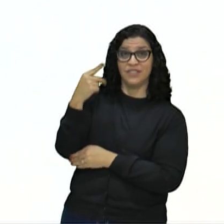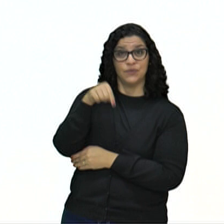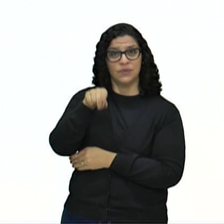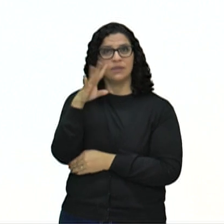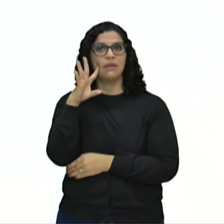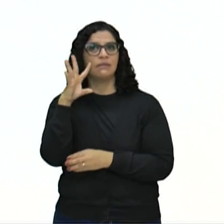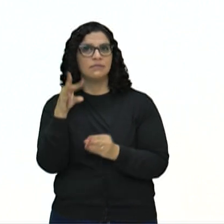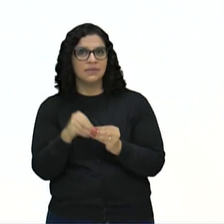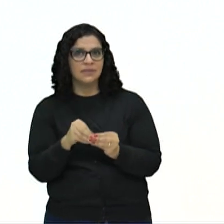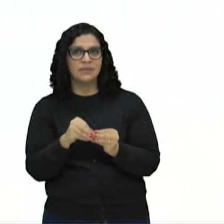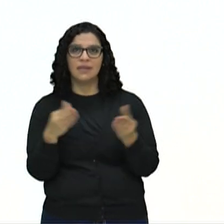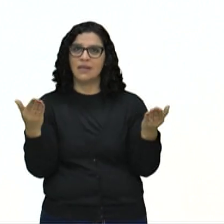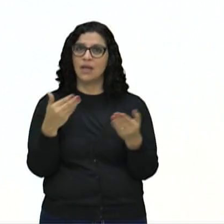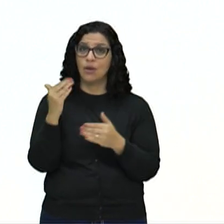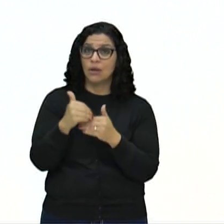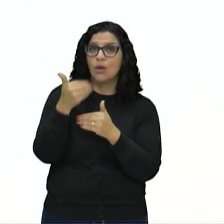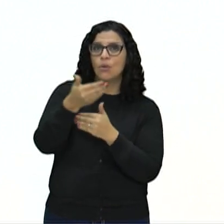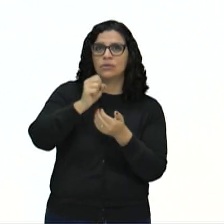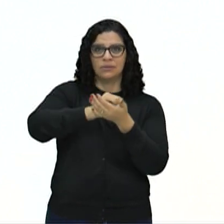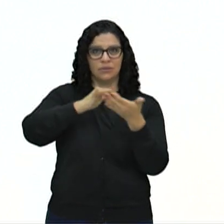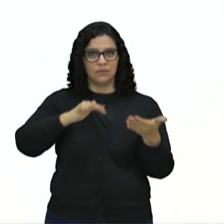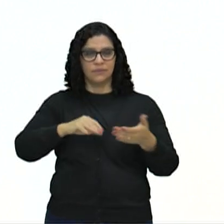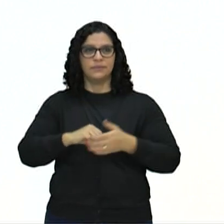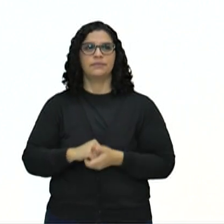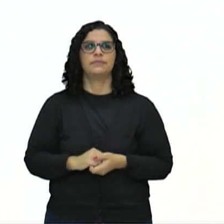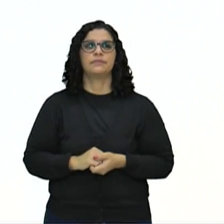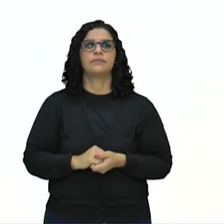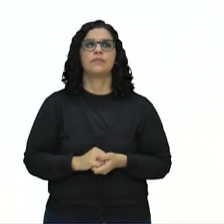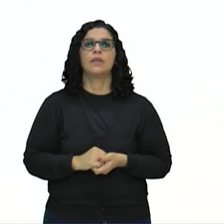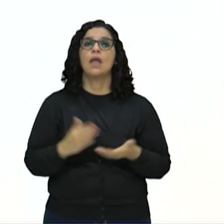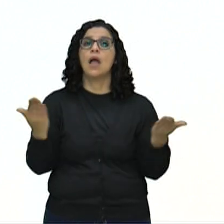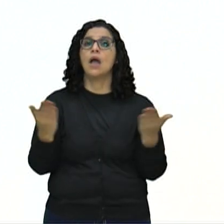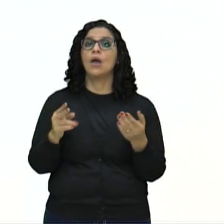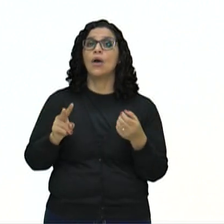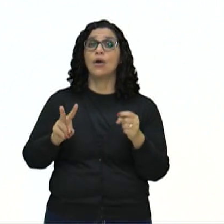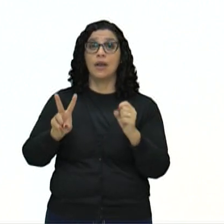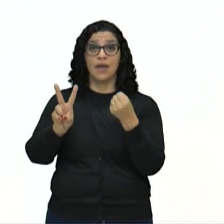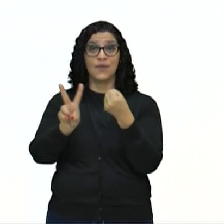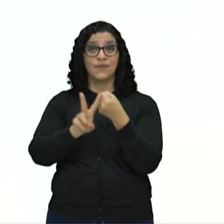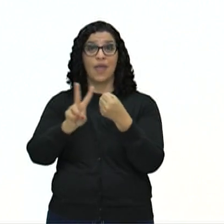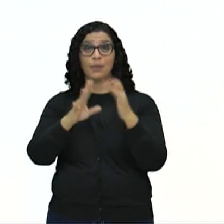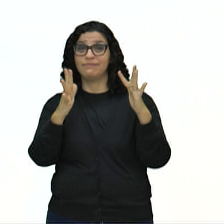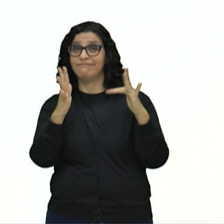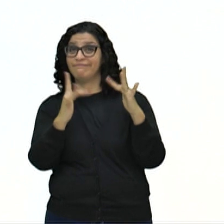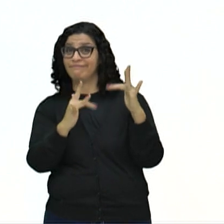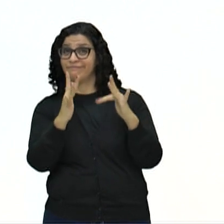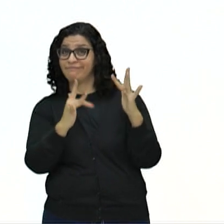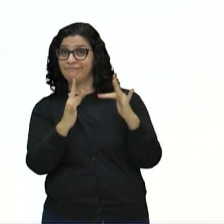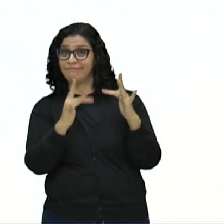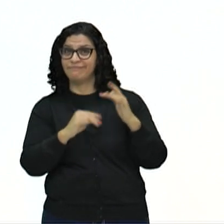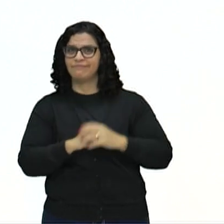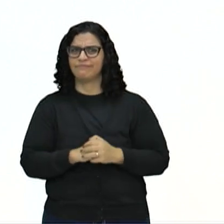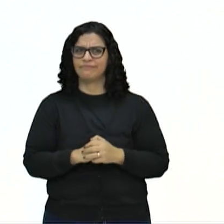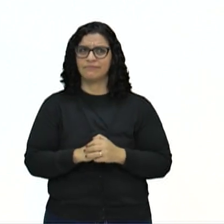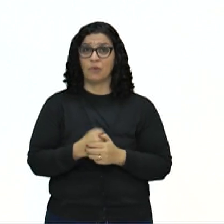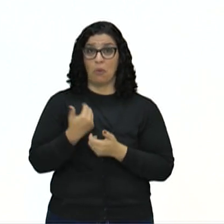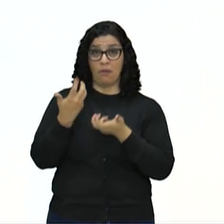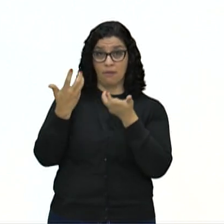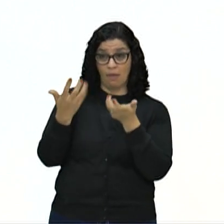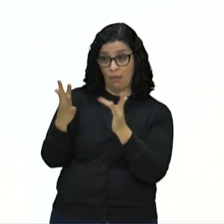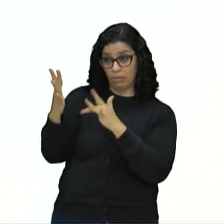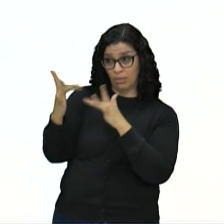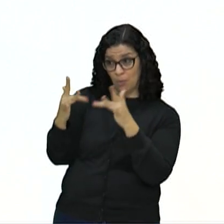possam entender as próximas atividades. Verbo namorar. Quer